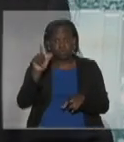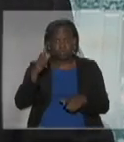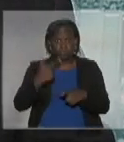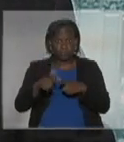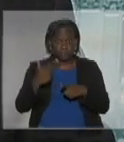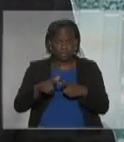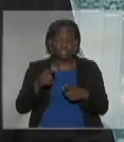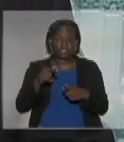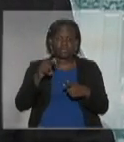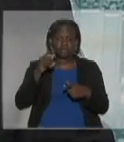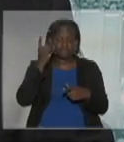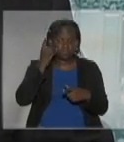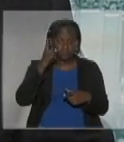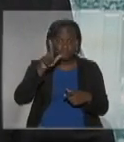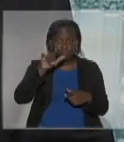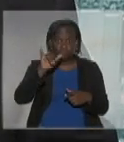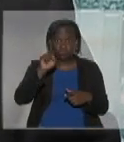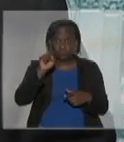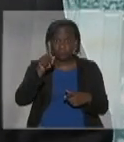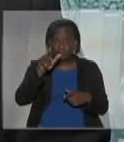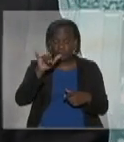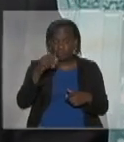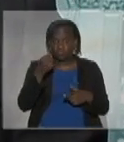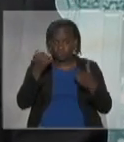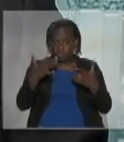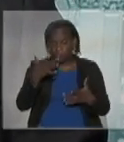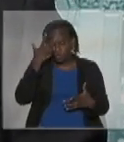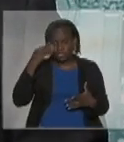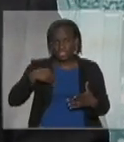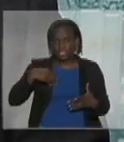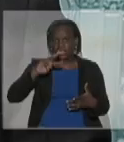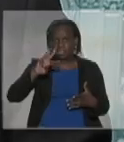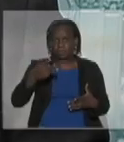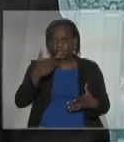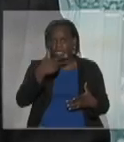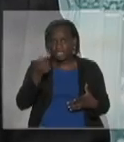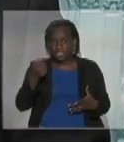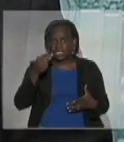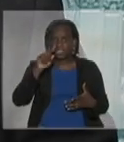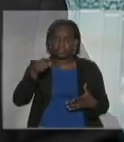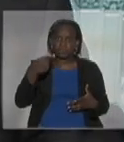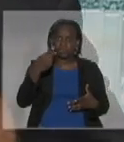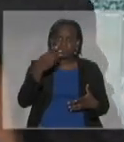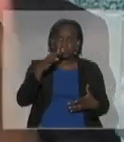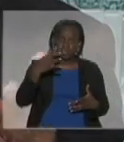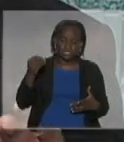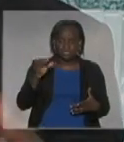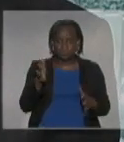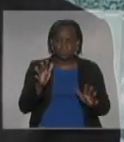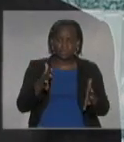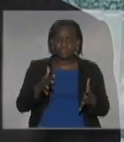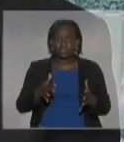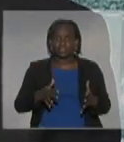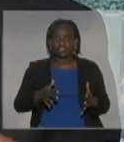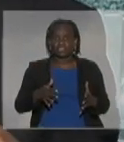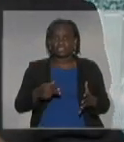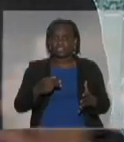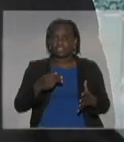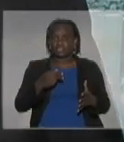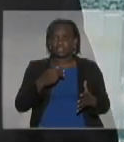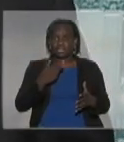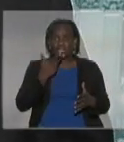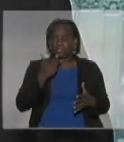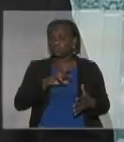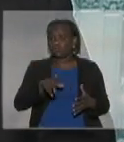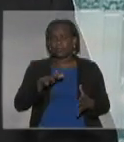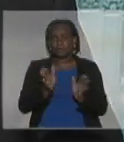o que o deputado Luiz Paulo já falou. Quem ganha R$ 3.100, R$ 3.200, R$ 3.400 está longe de dizer que não